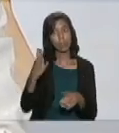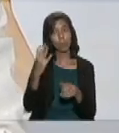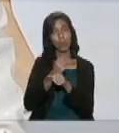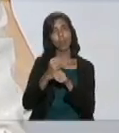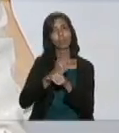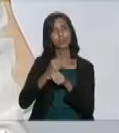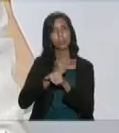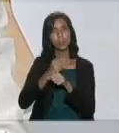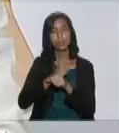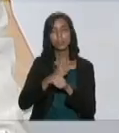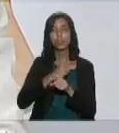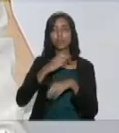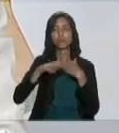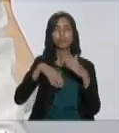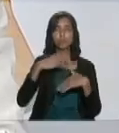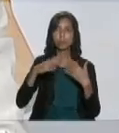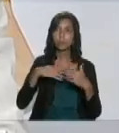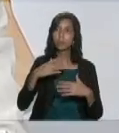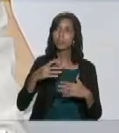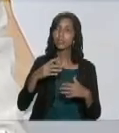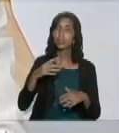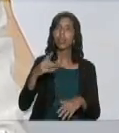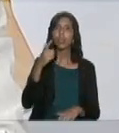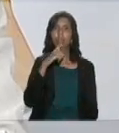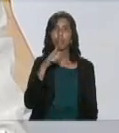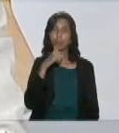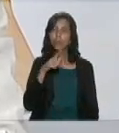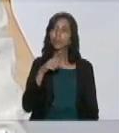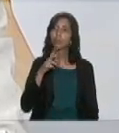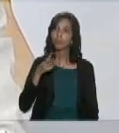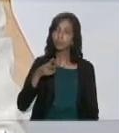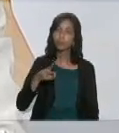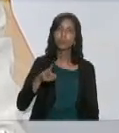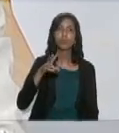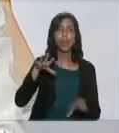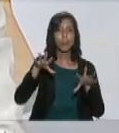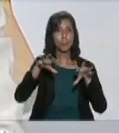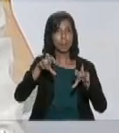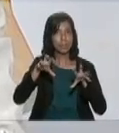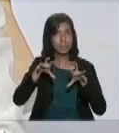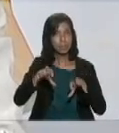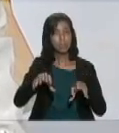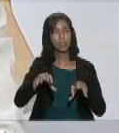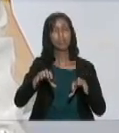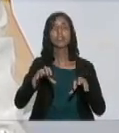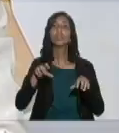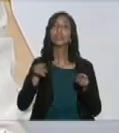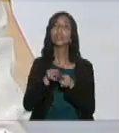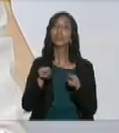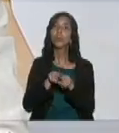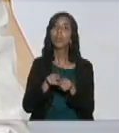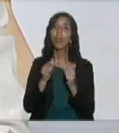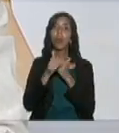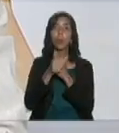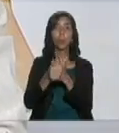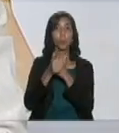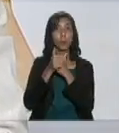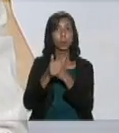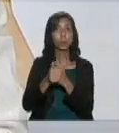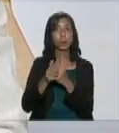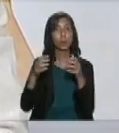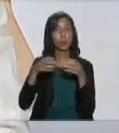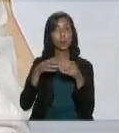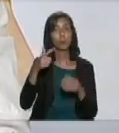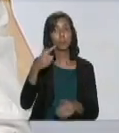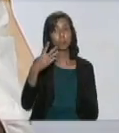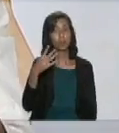anos. Então, durante esse processo, além de terem recebido continuamente a massagem, a gente acompanhou um grupo de